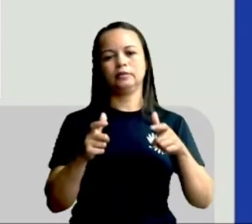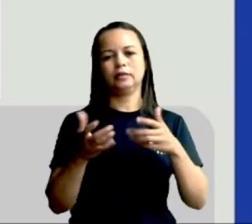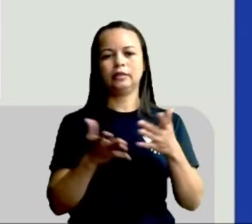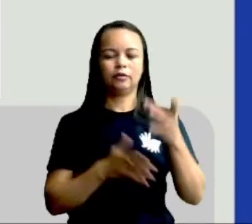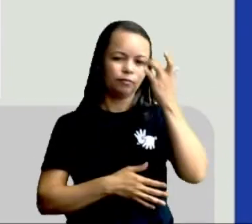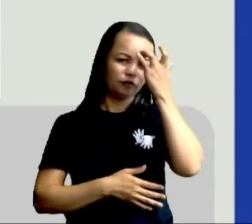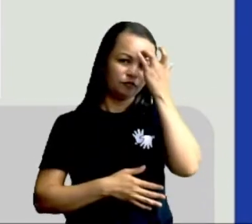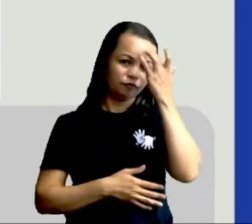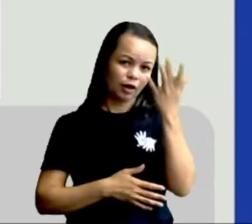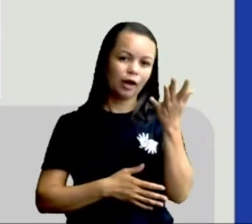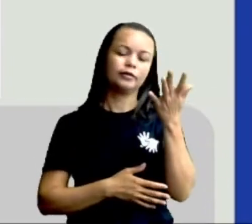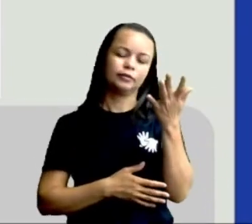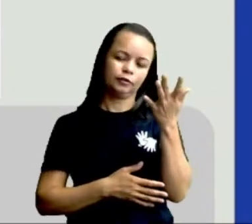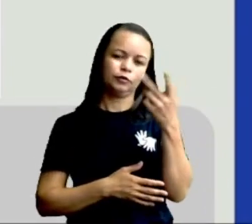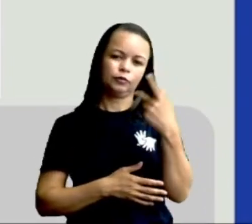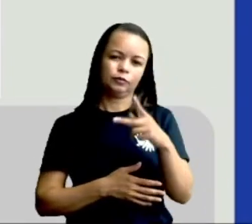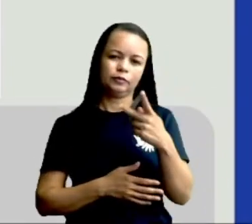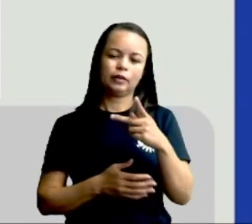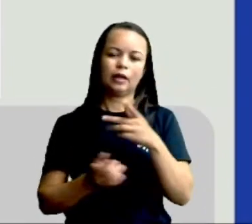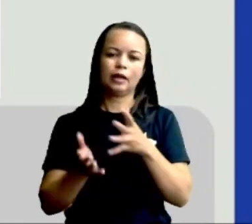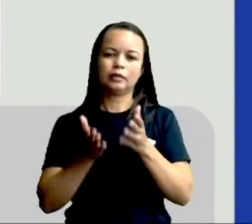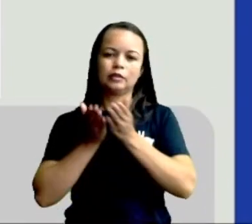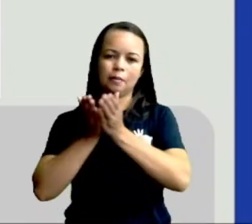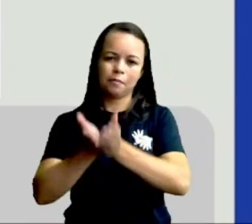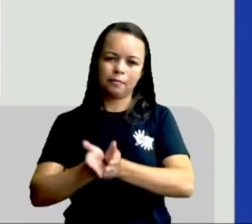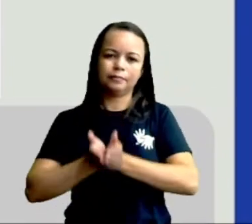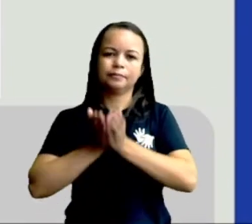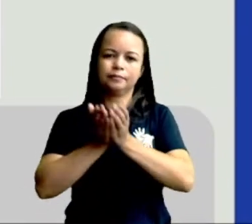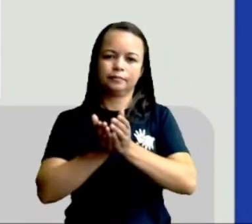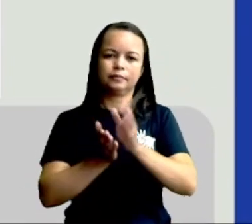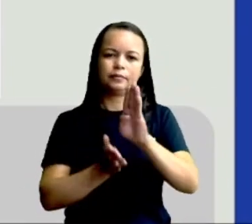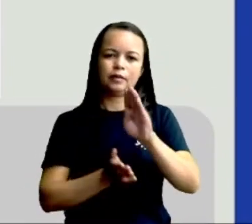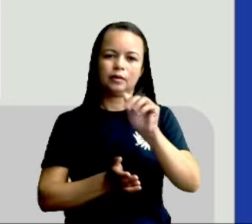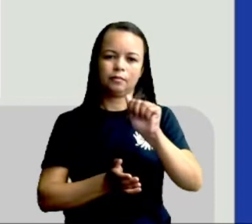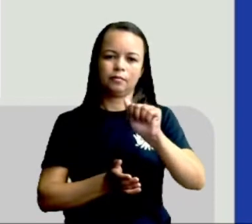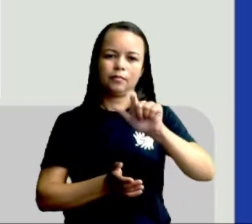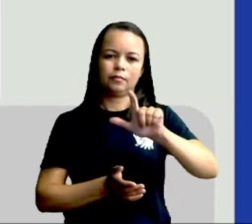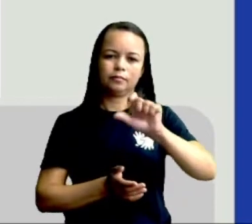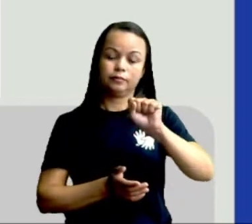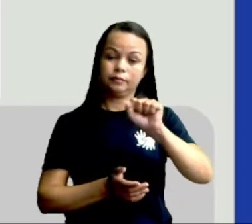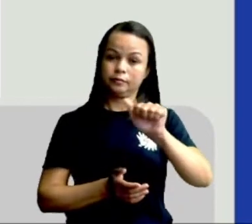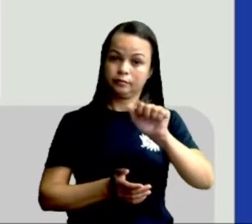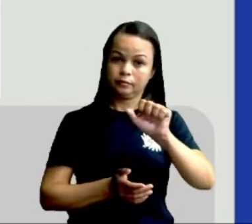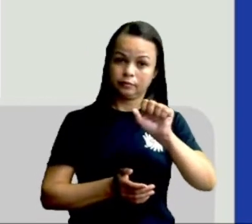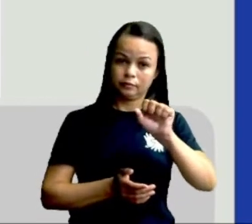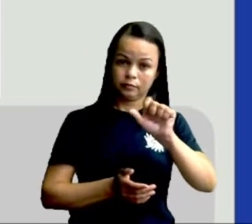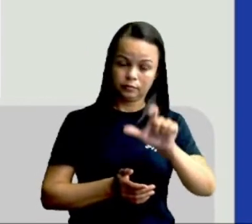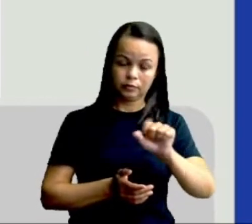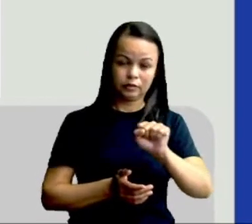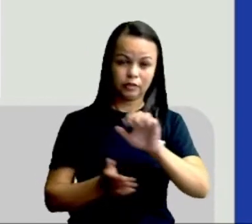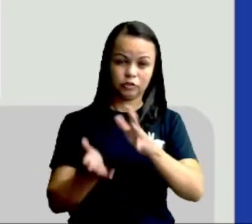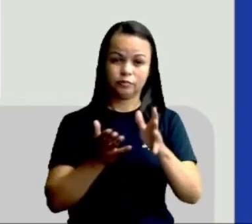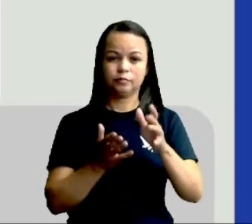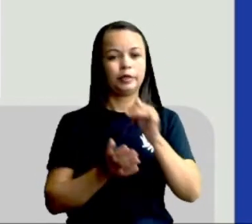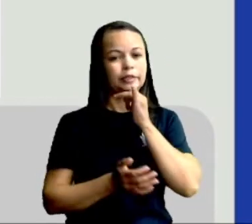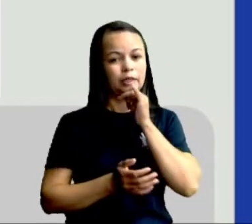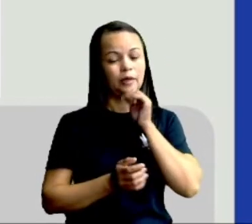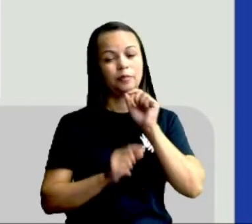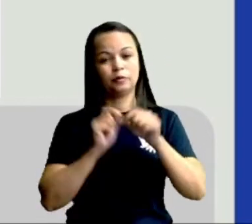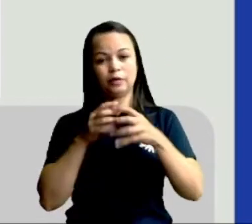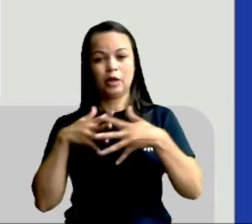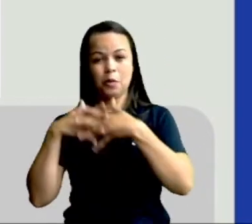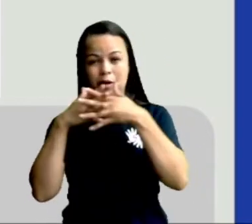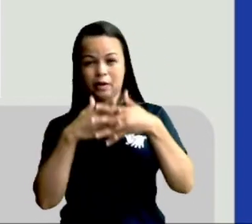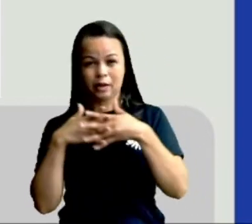fácil carregar grandes cargas em balsas, por exemplo, do que num caminhão, tá bom? Demora